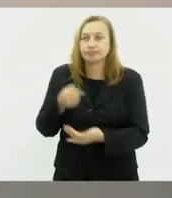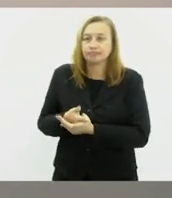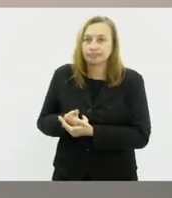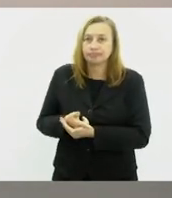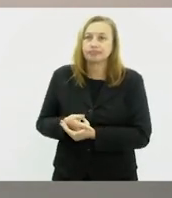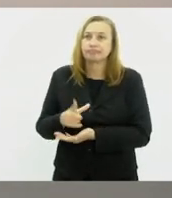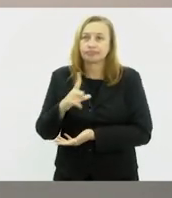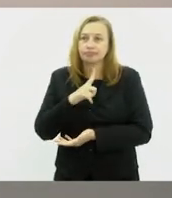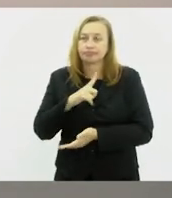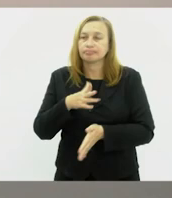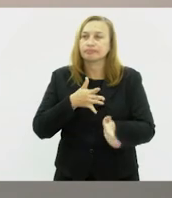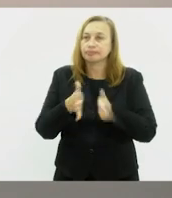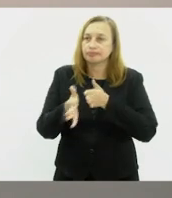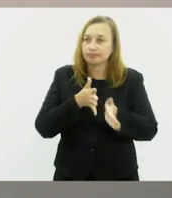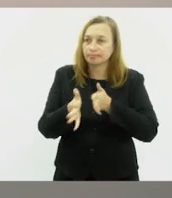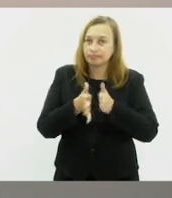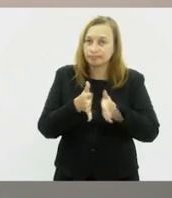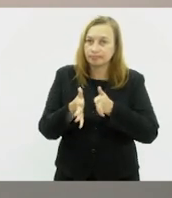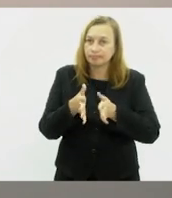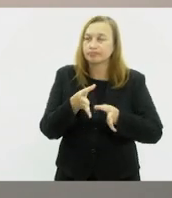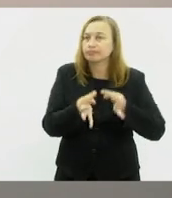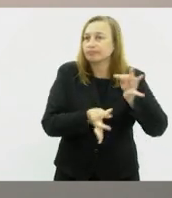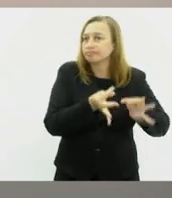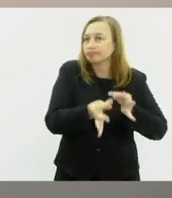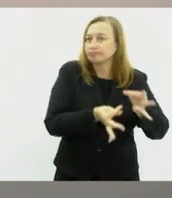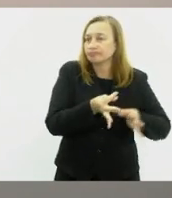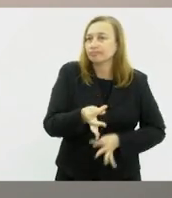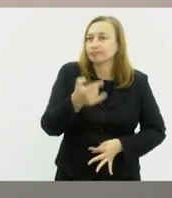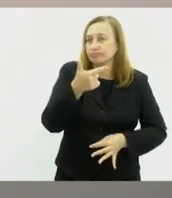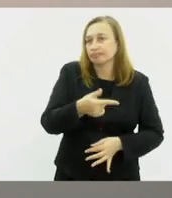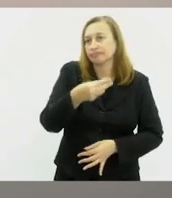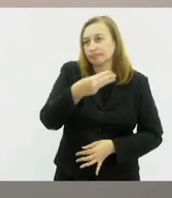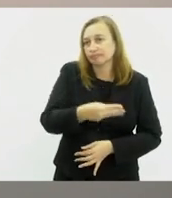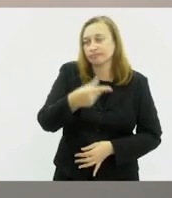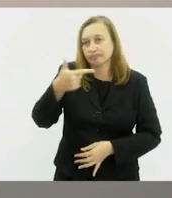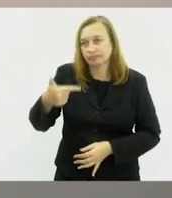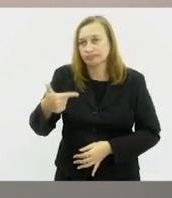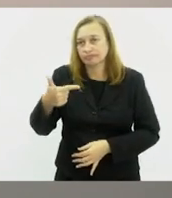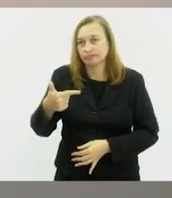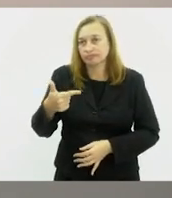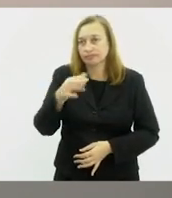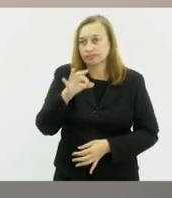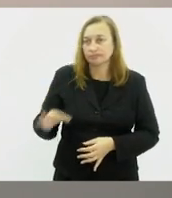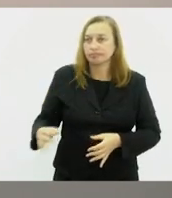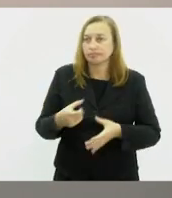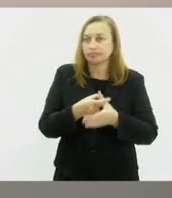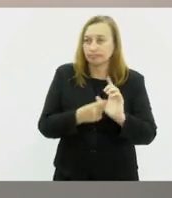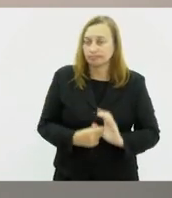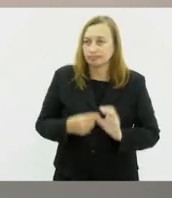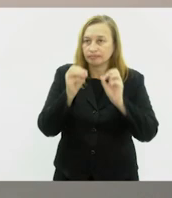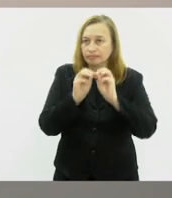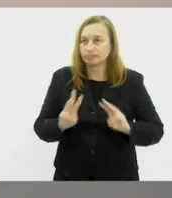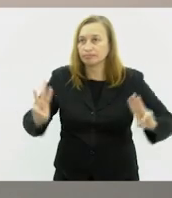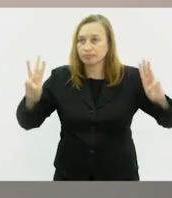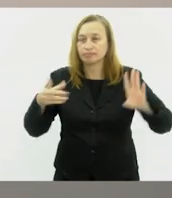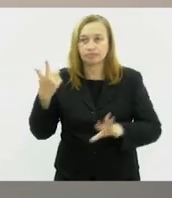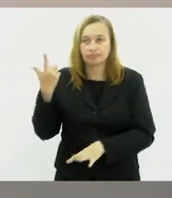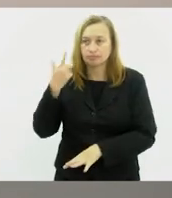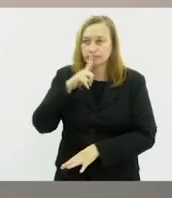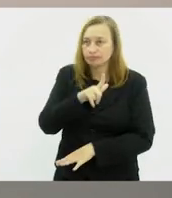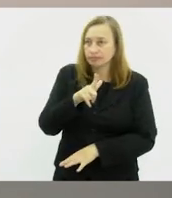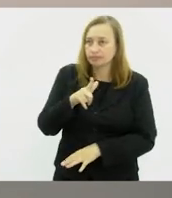eh acesso a esse tipo de tratamento e 32% dependem de hges para conseguir o seu